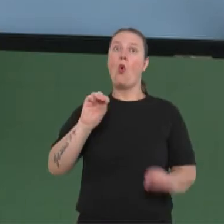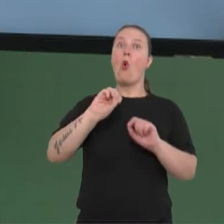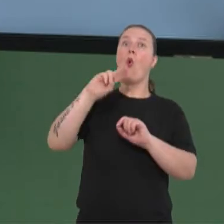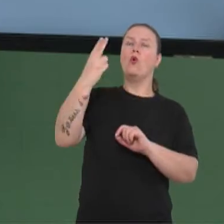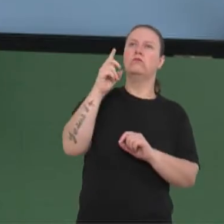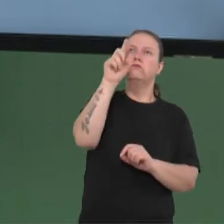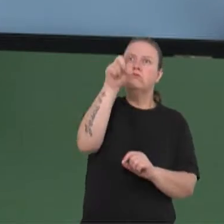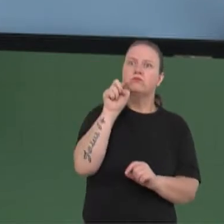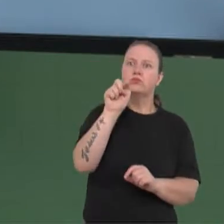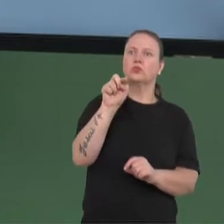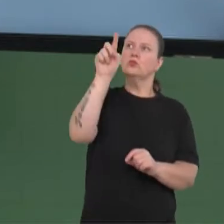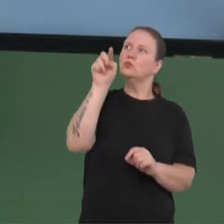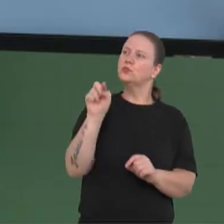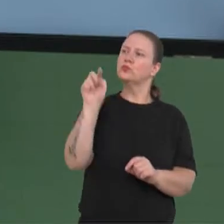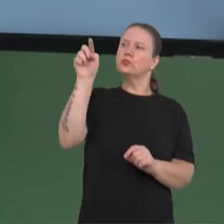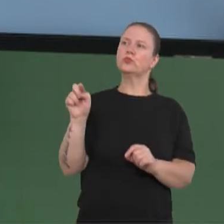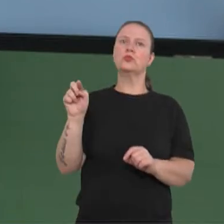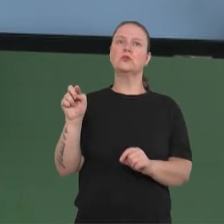vão mostrando